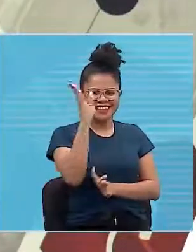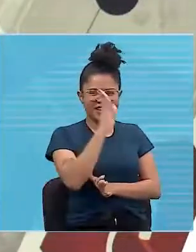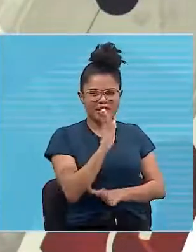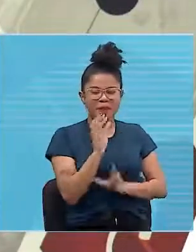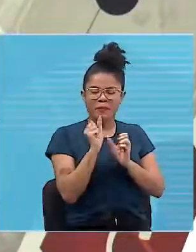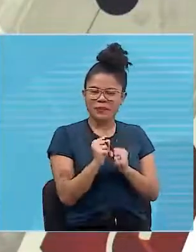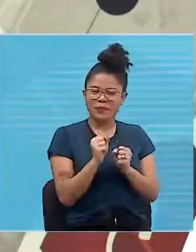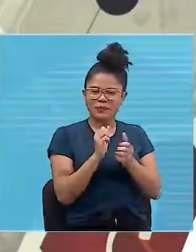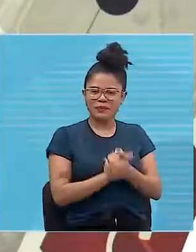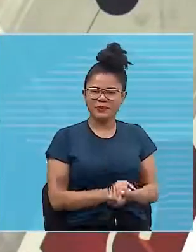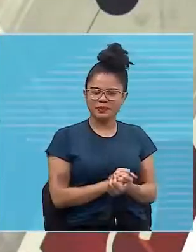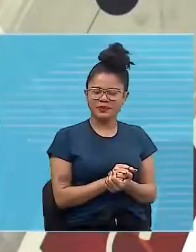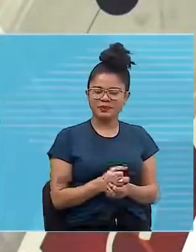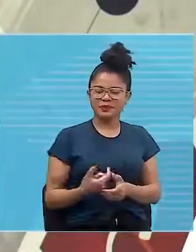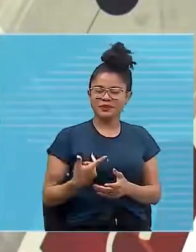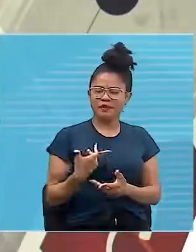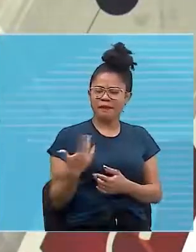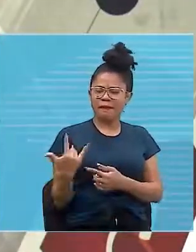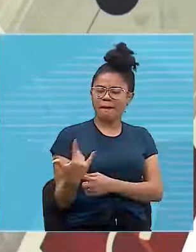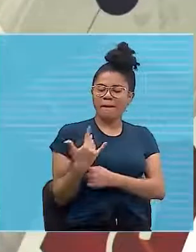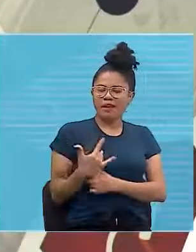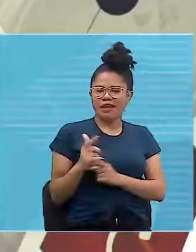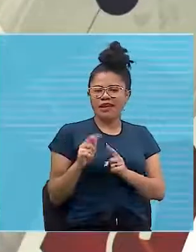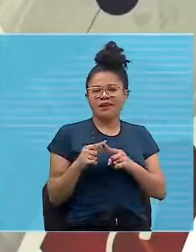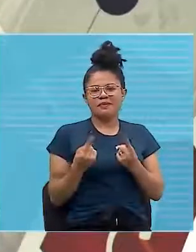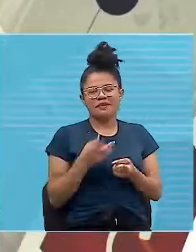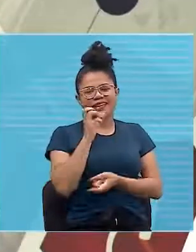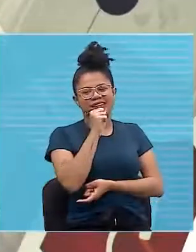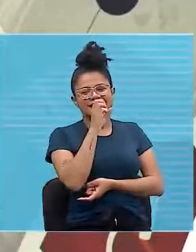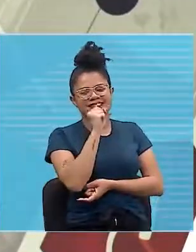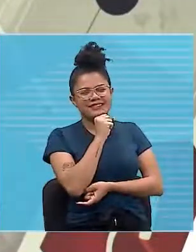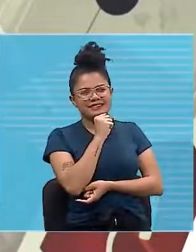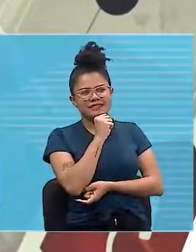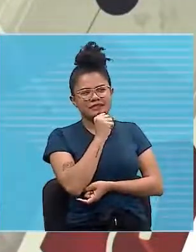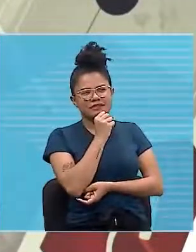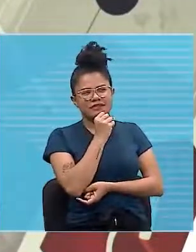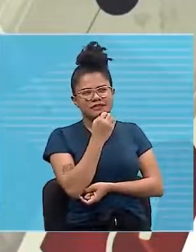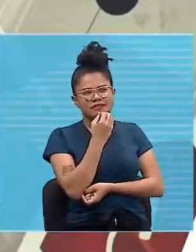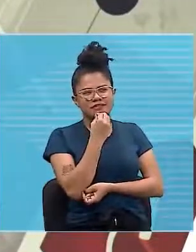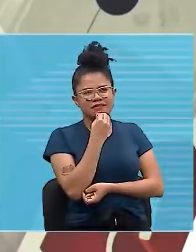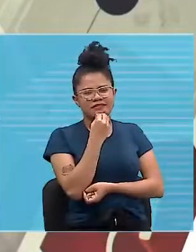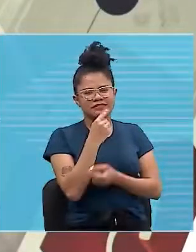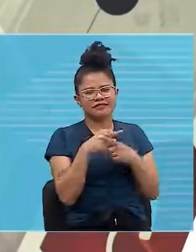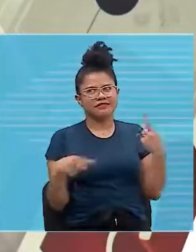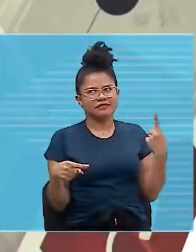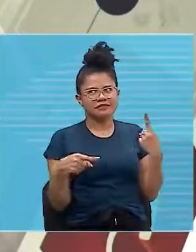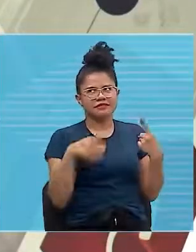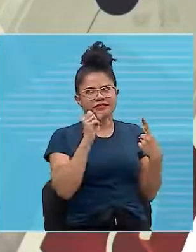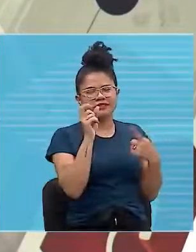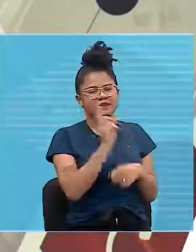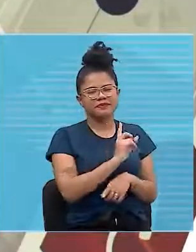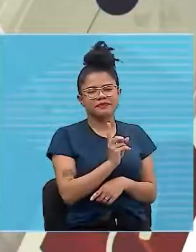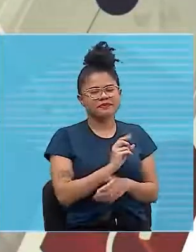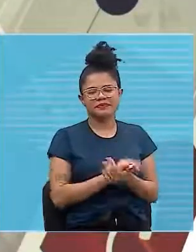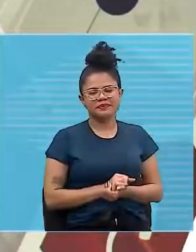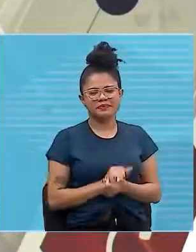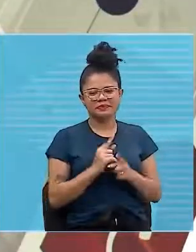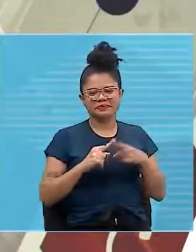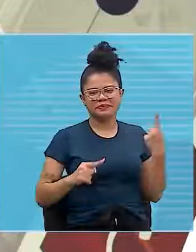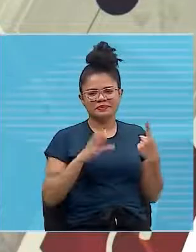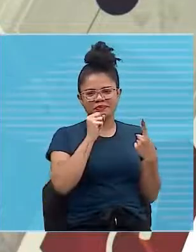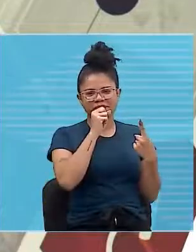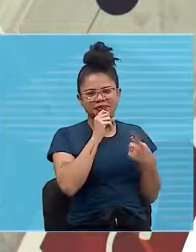inspirar é mas sábado letivo a continuou me to Lie to Me E censurou no sábado